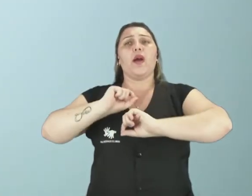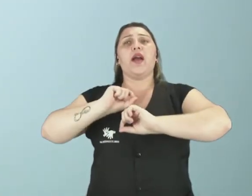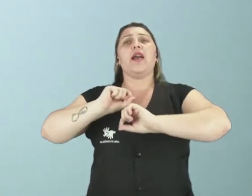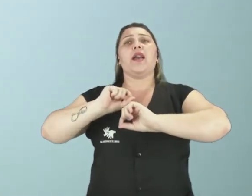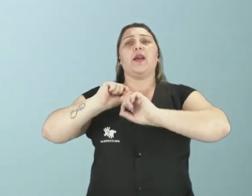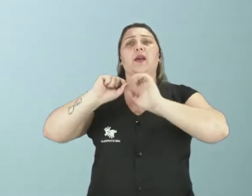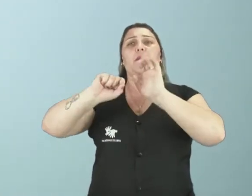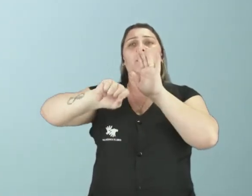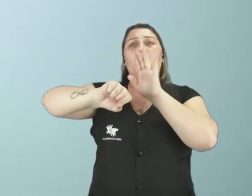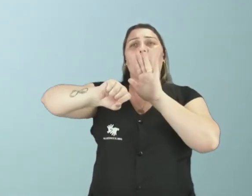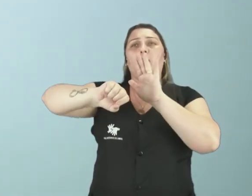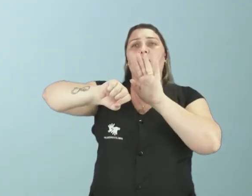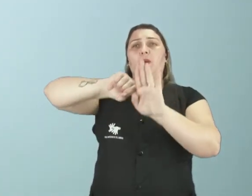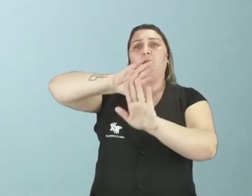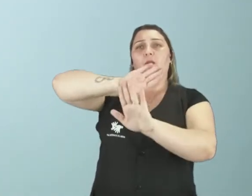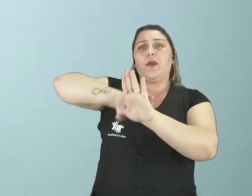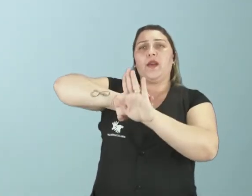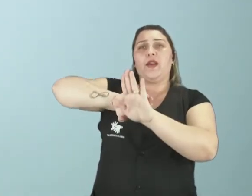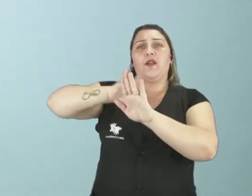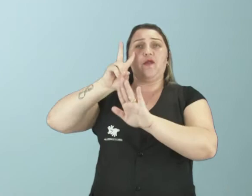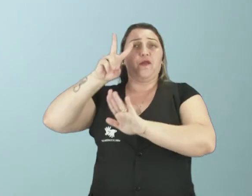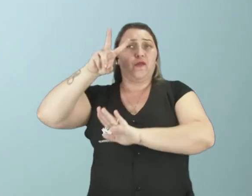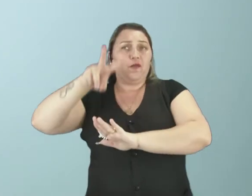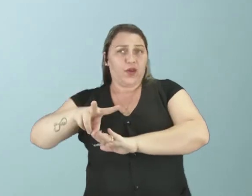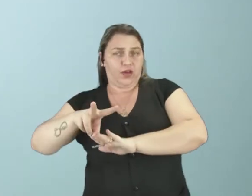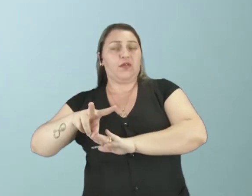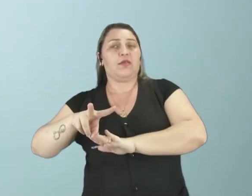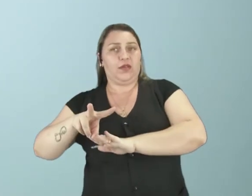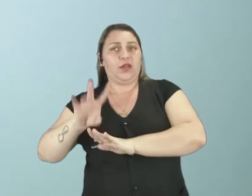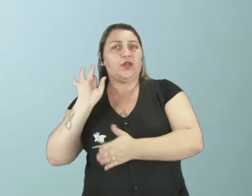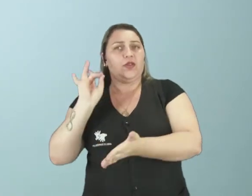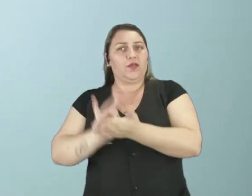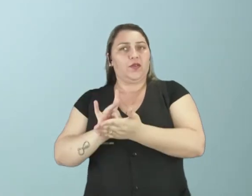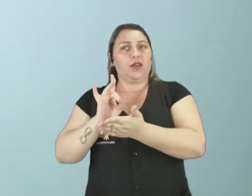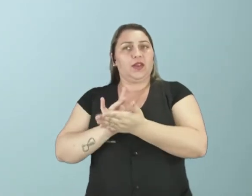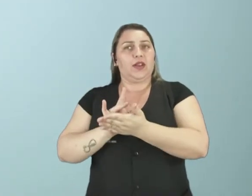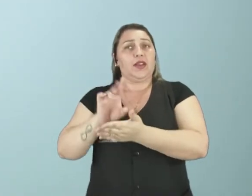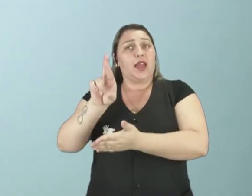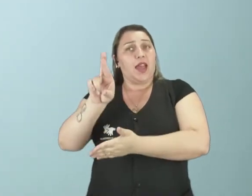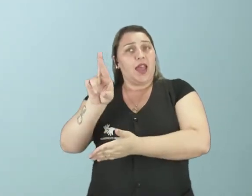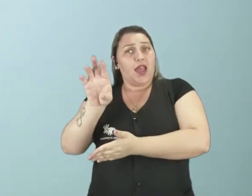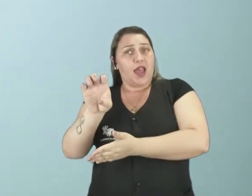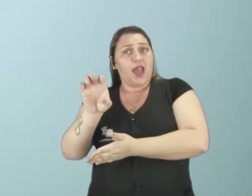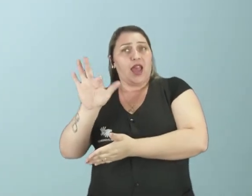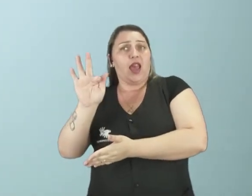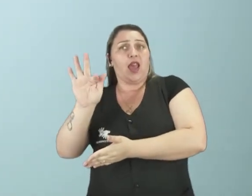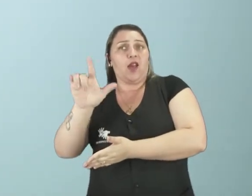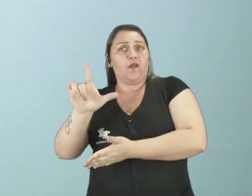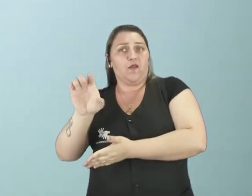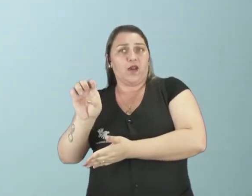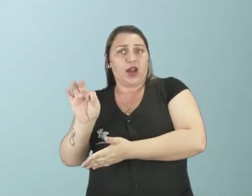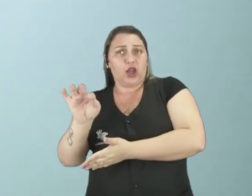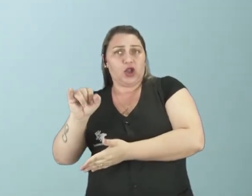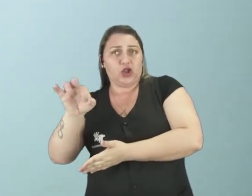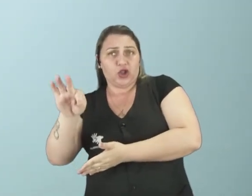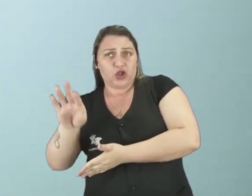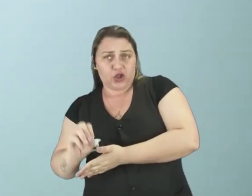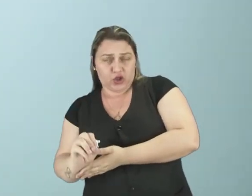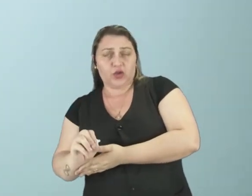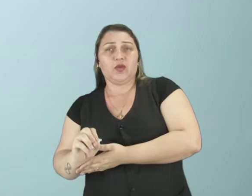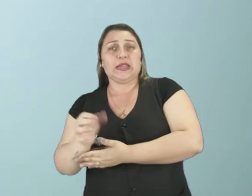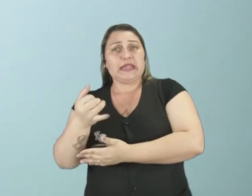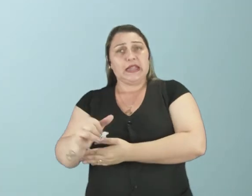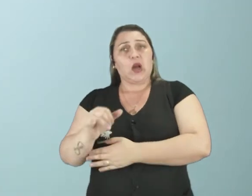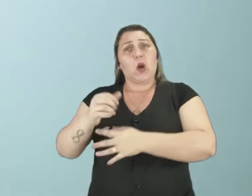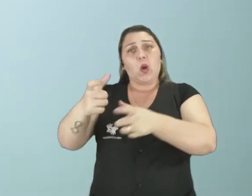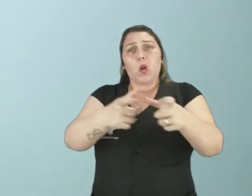refletiu. E compreenda que o que a gente enxerga é esses raios de luz que são refletidos. É o que volta. A gente não enxerga um objeto. Se tem um objeto em um